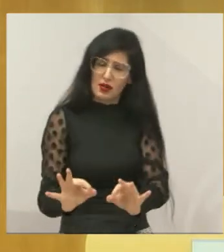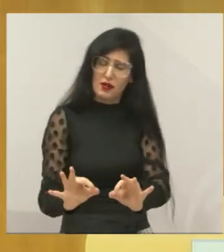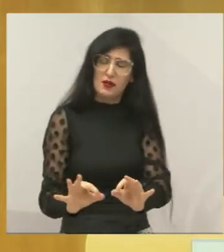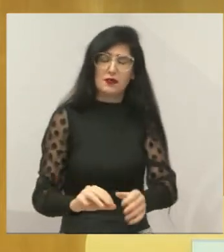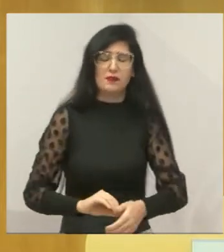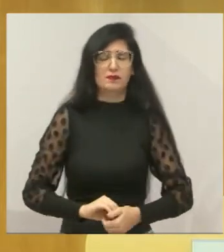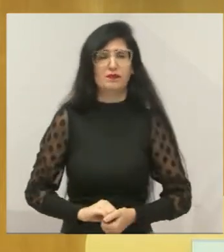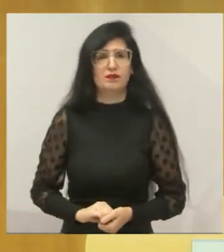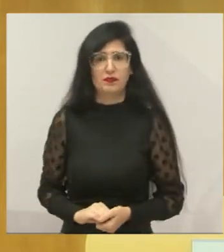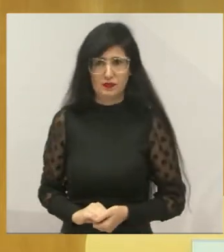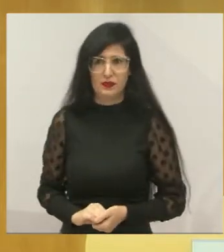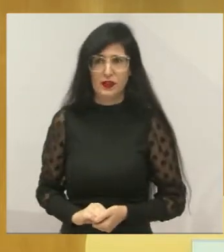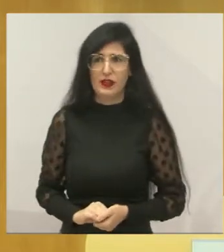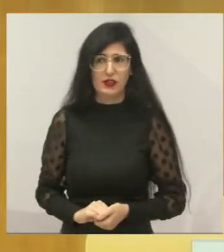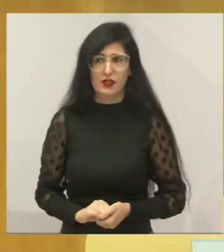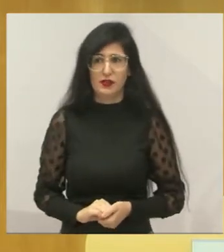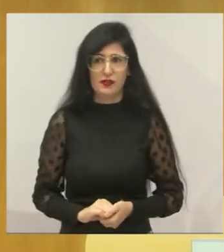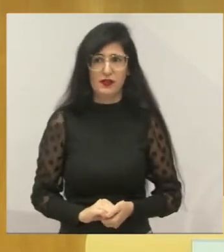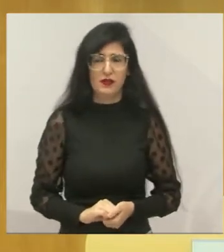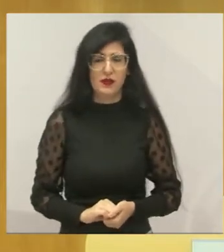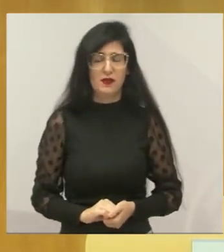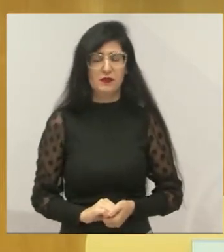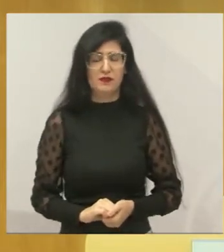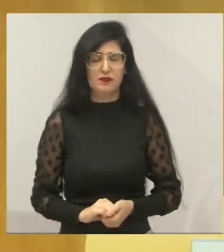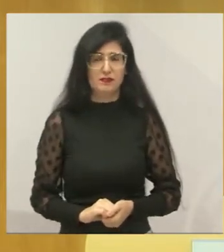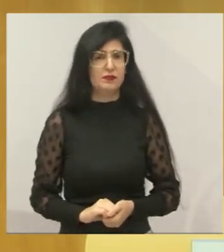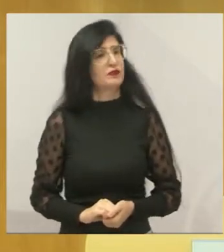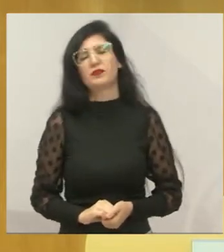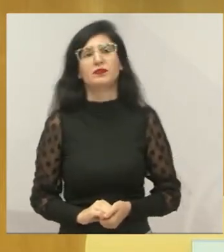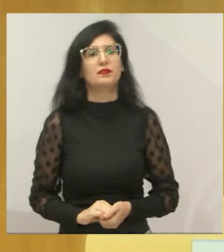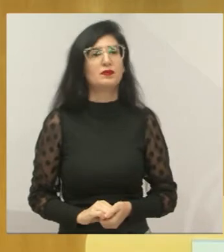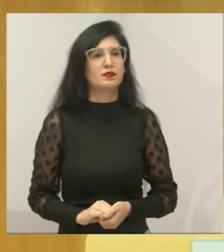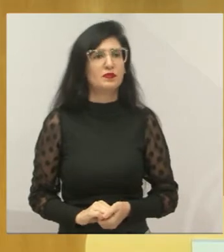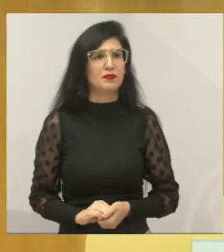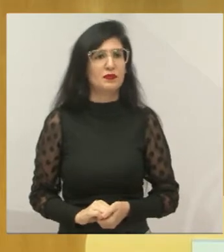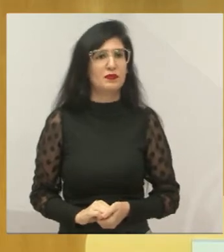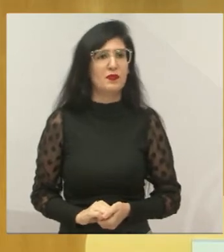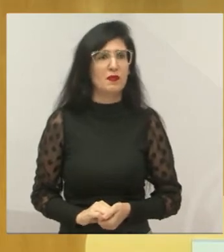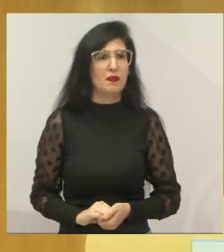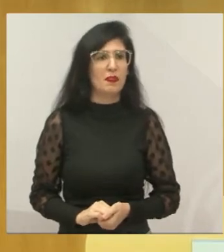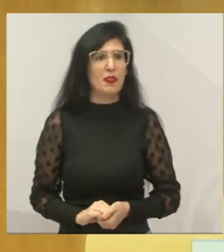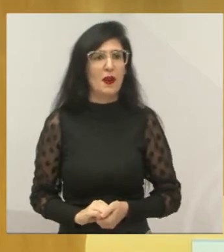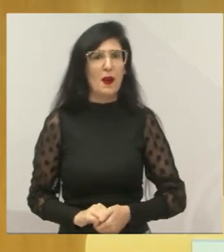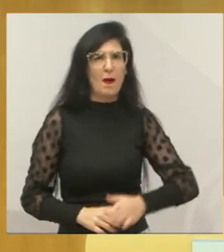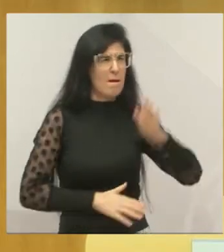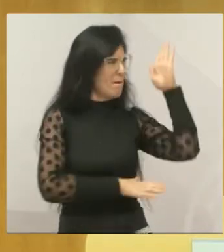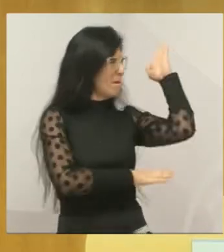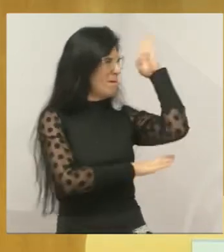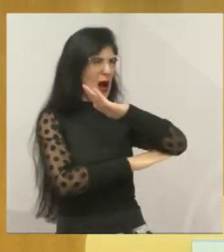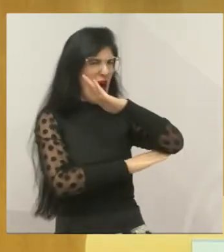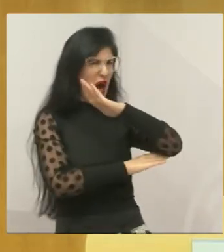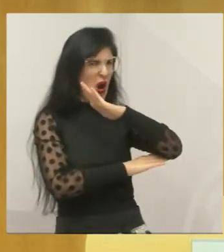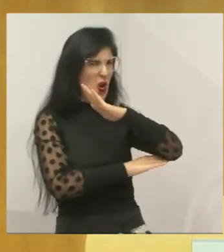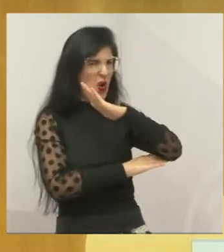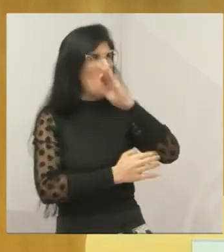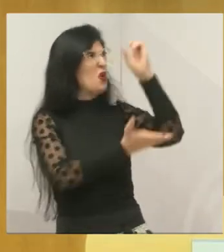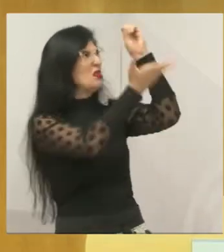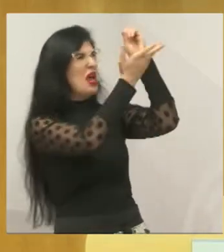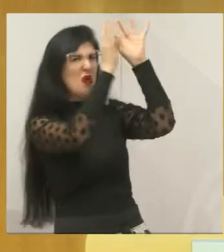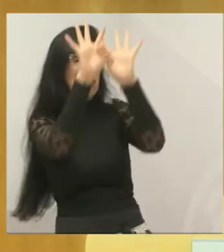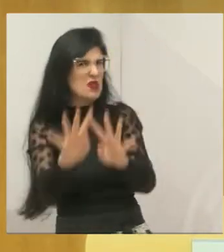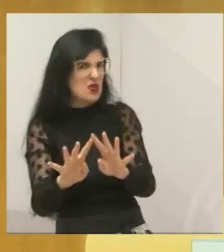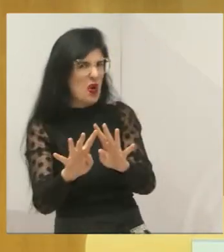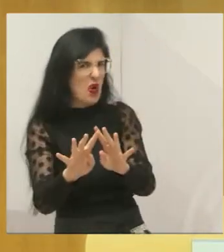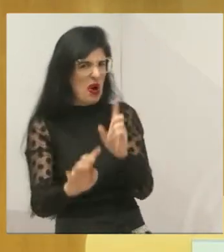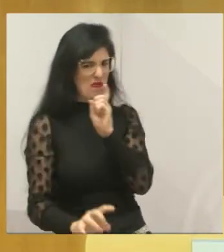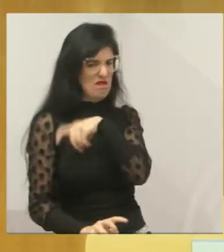que arrebata o vento. Portanto, os maus não se erguerão no juízo, nem os pecadores